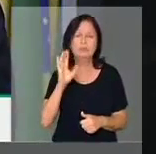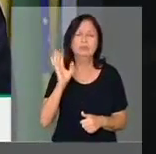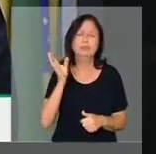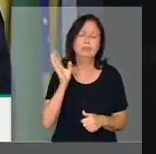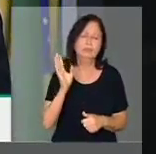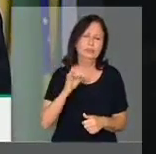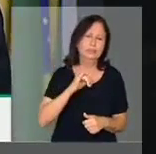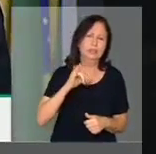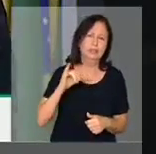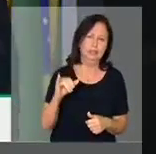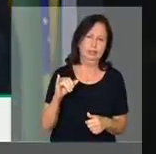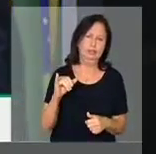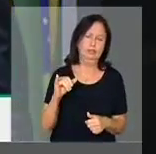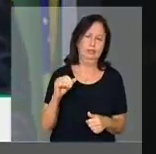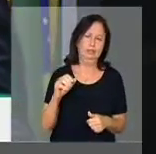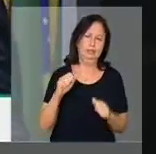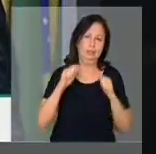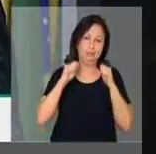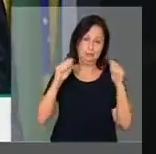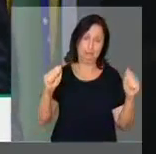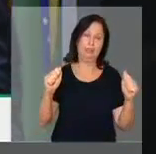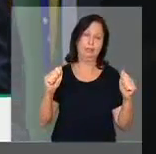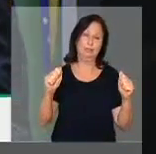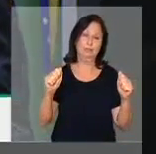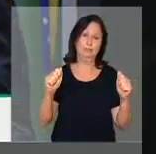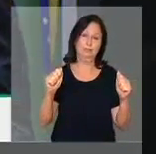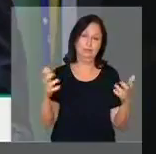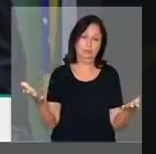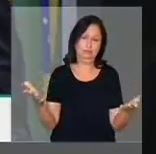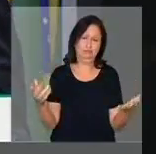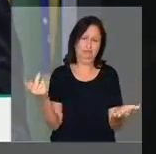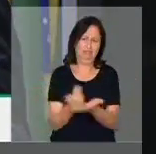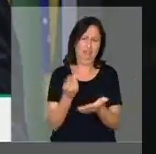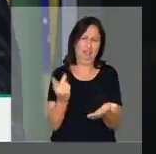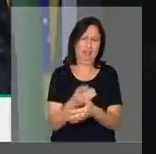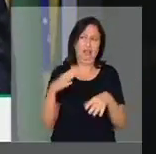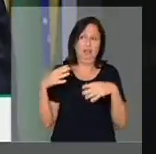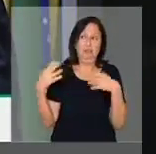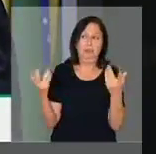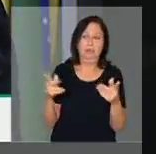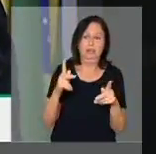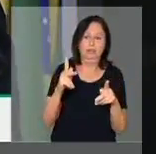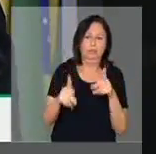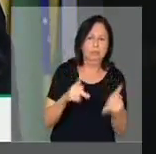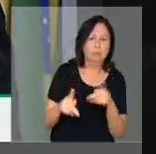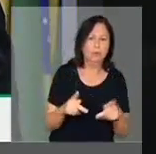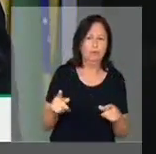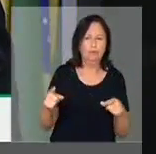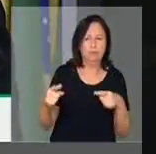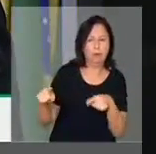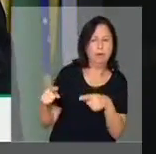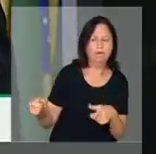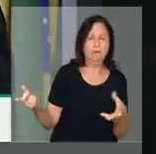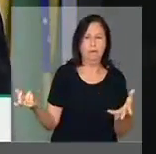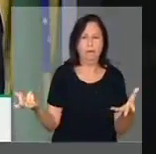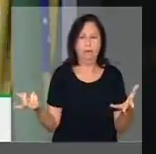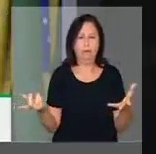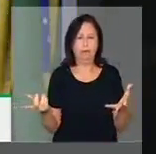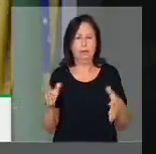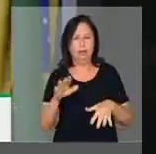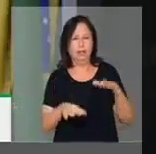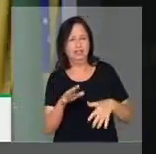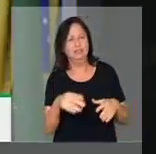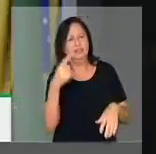mexe com o eleitorado. O eleitor brasileiro confundiu essa eleição, que a solução era policial,